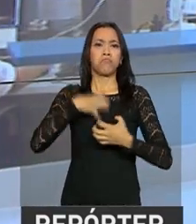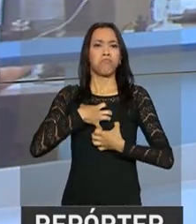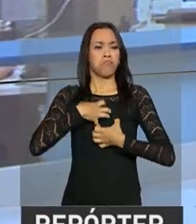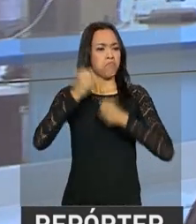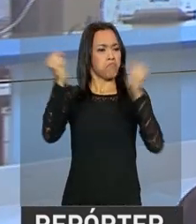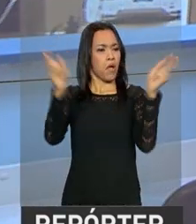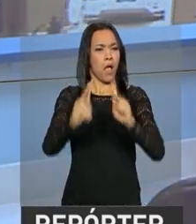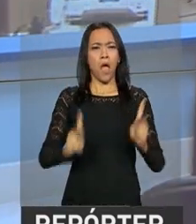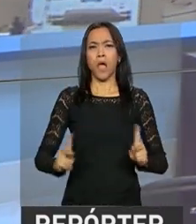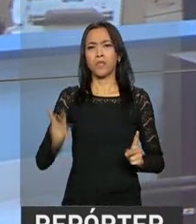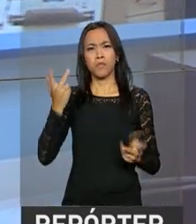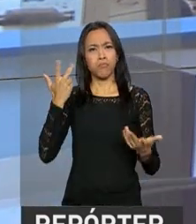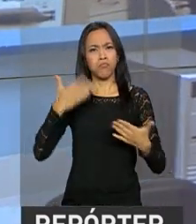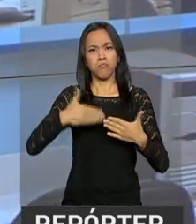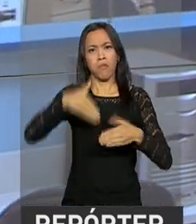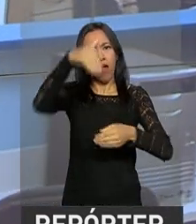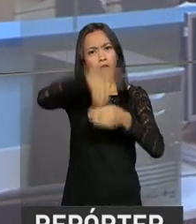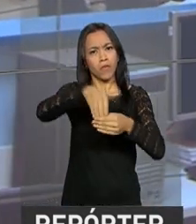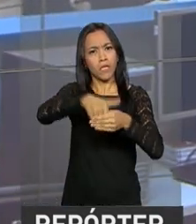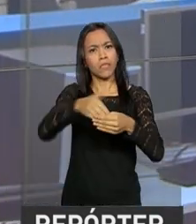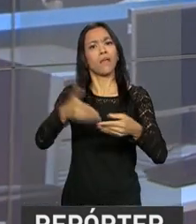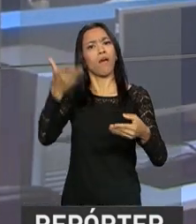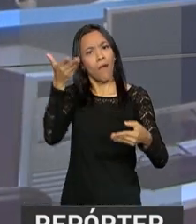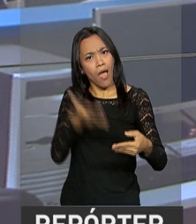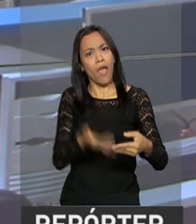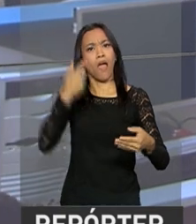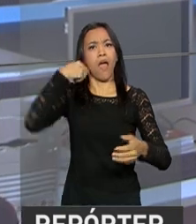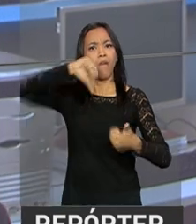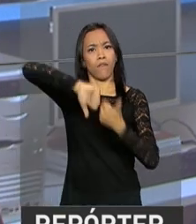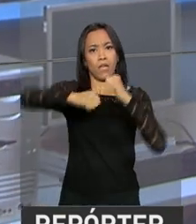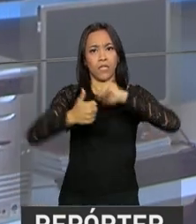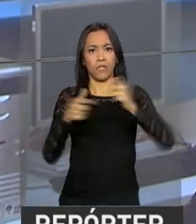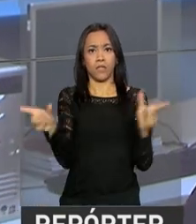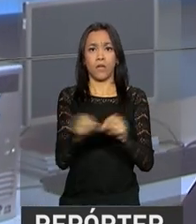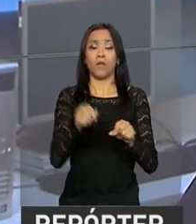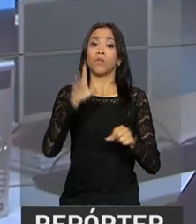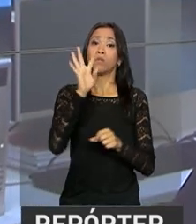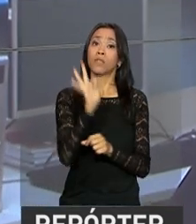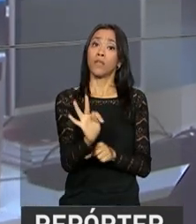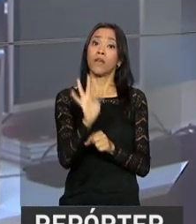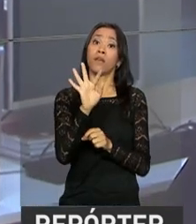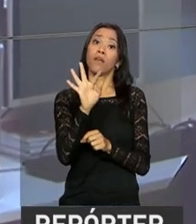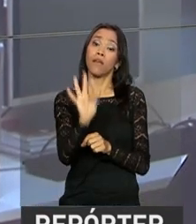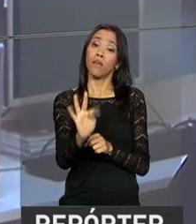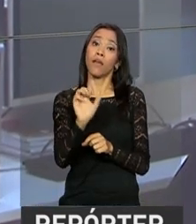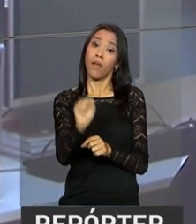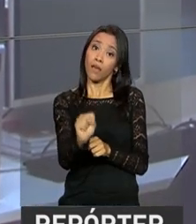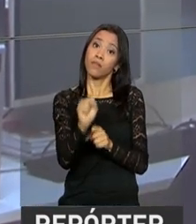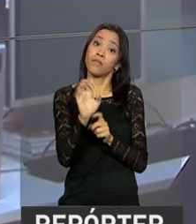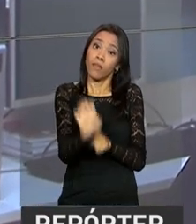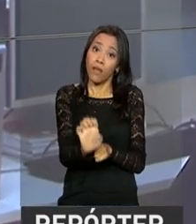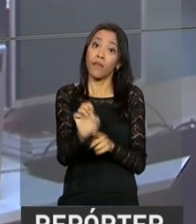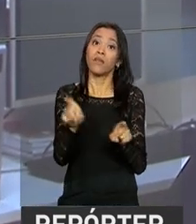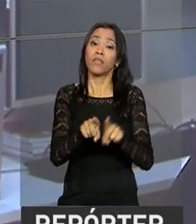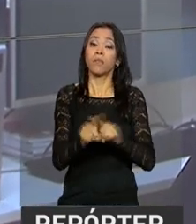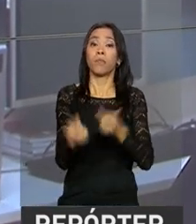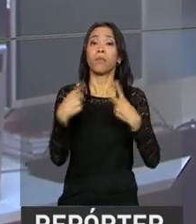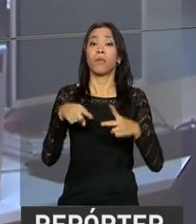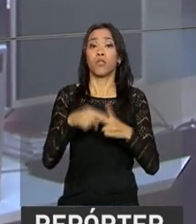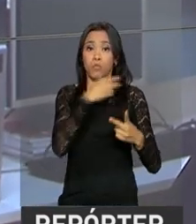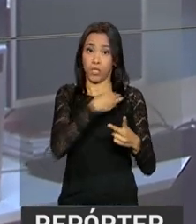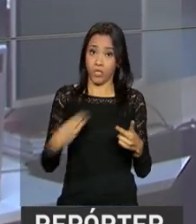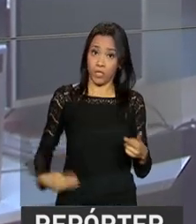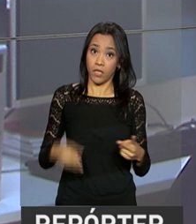tranquilidade nas eleições municipais Essa foi a avaliação do Tribunal Superior Eleitoral e do Ministério da Defesa as forças